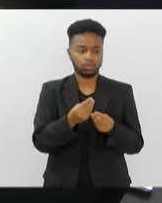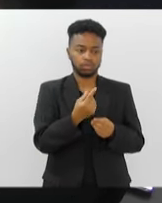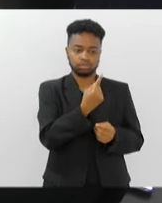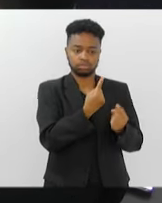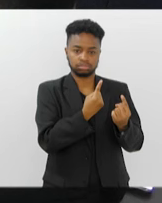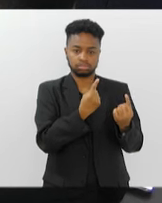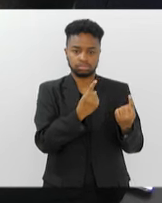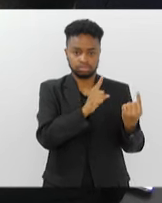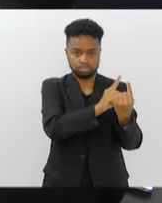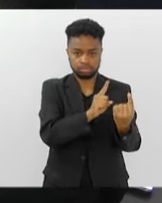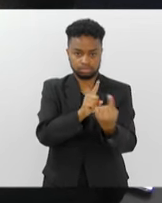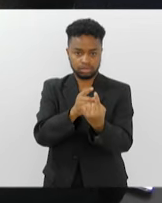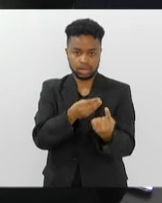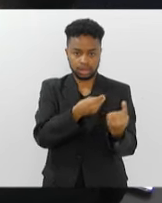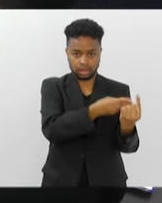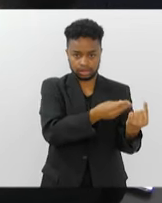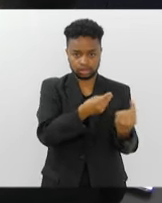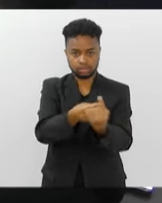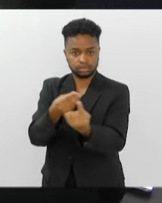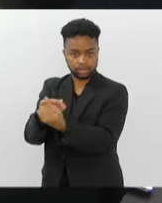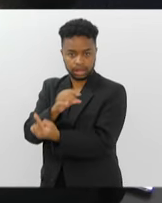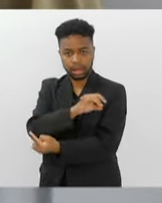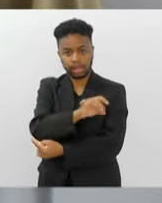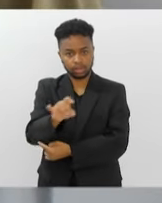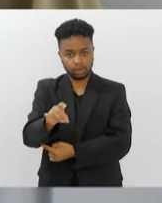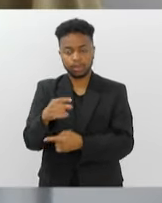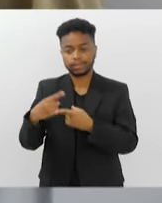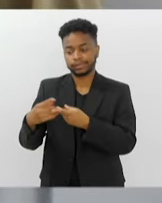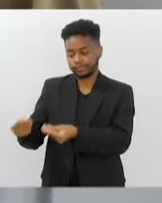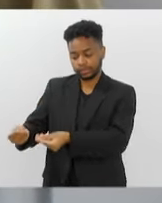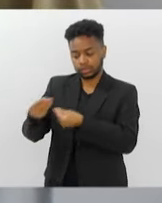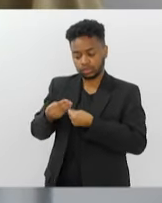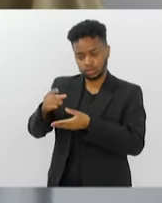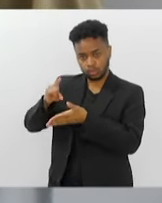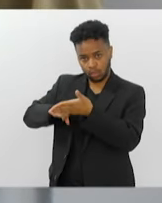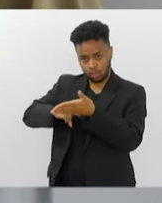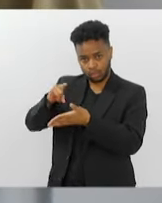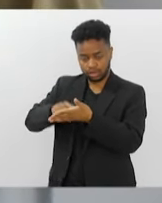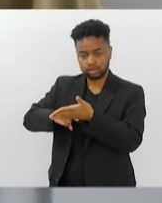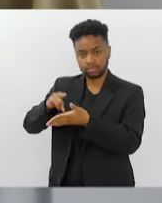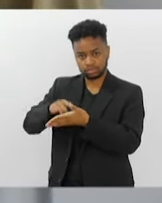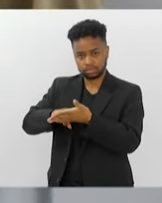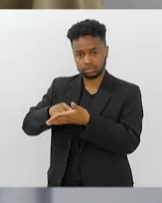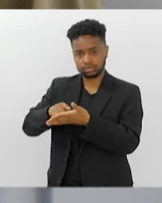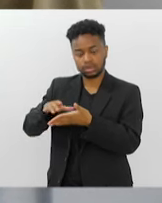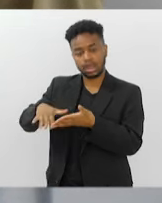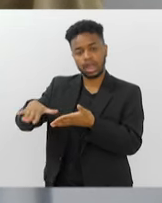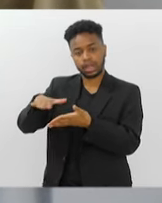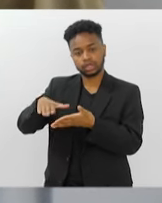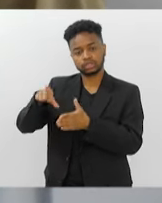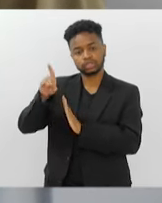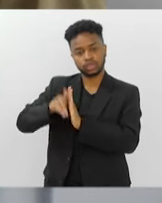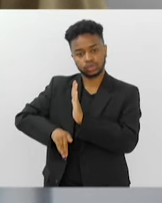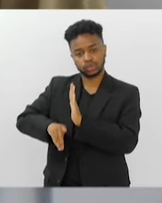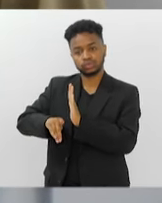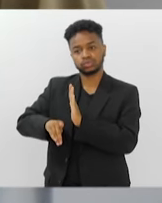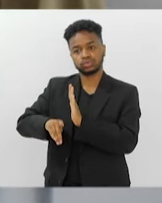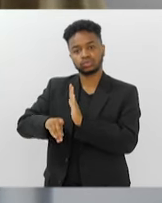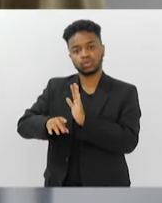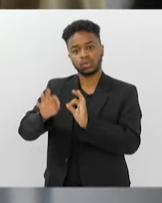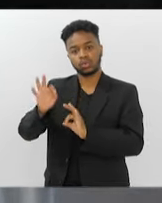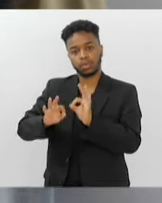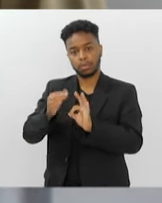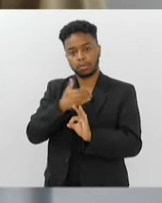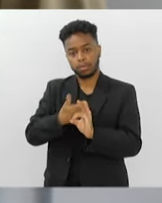maneira individual de maneira individual eles apresentam a documentação e eh na diretoria de versões públicas e após a apresentação é